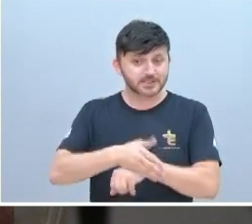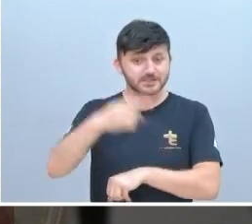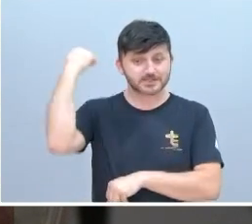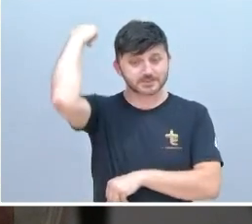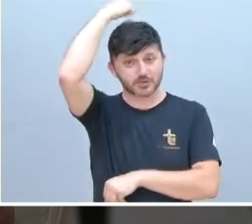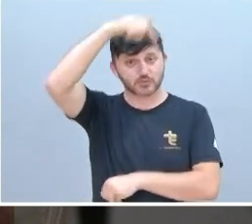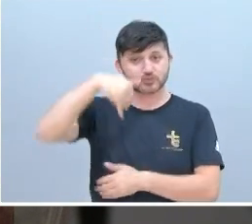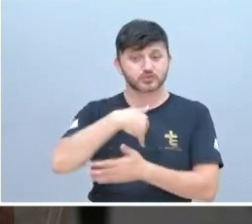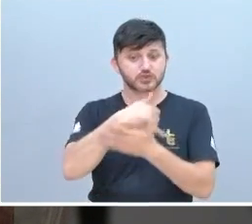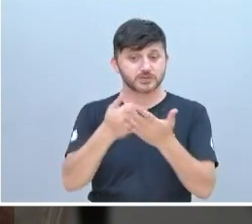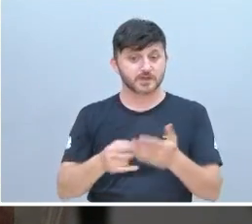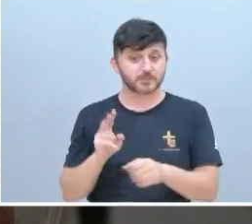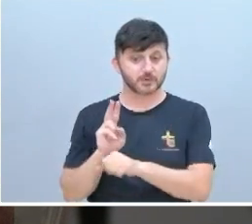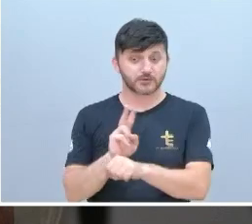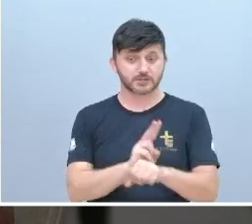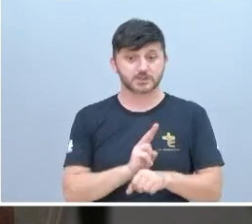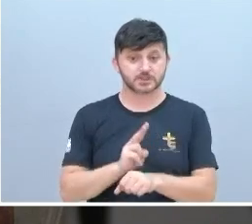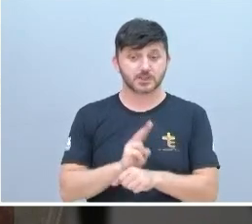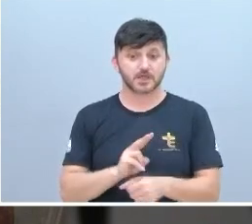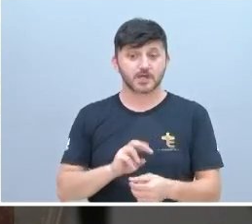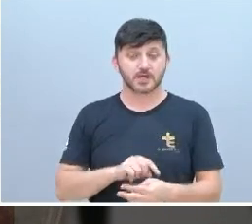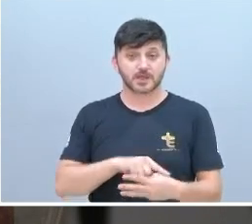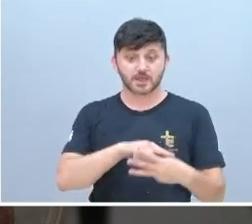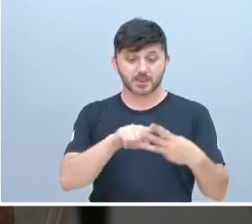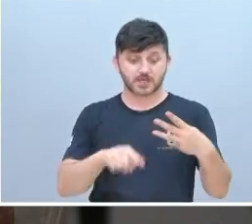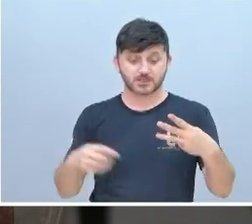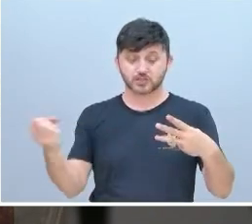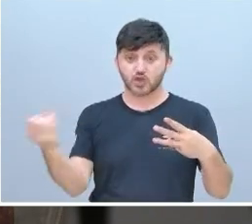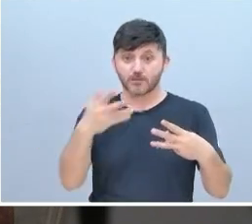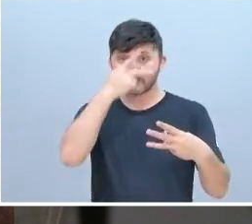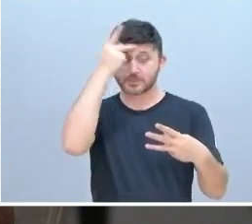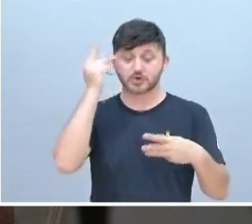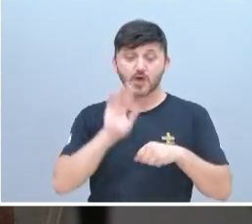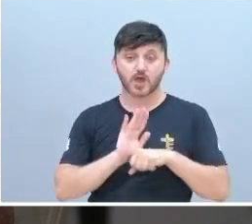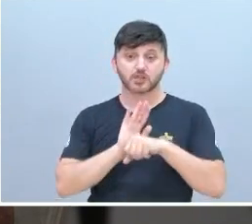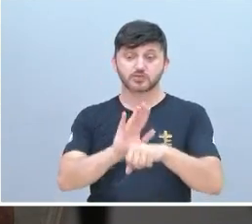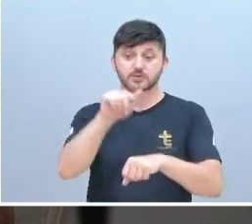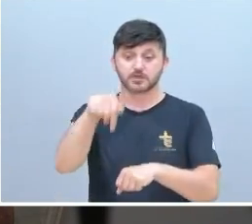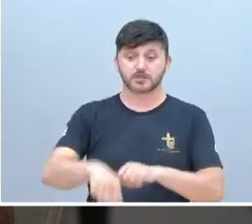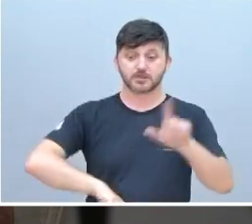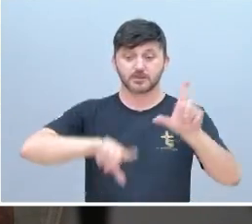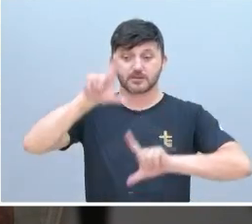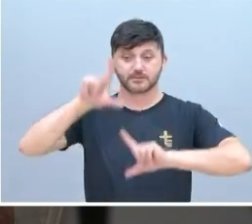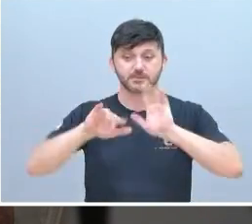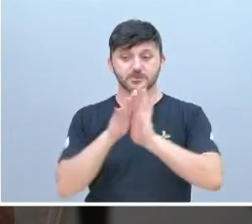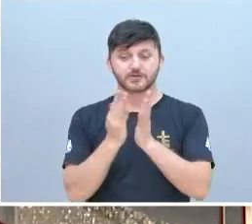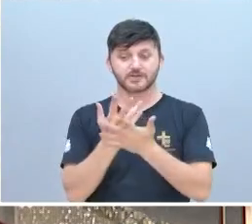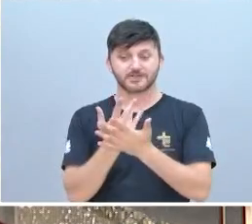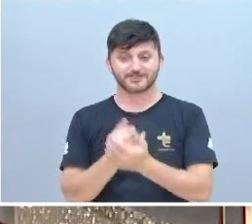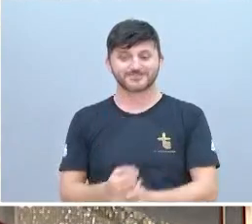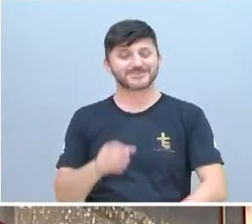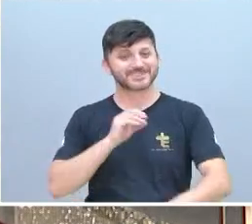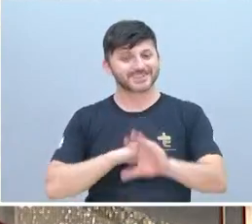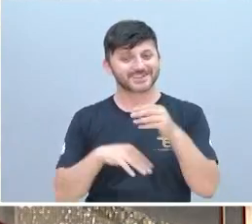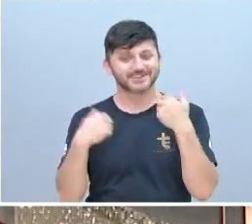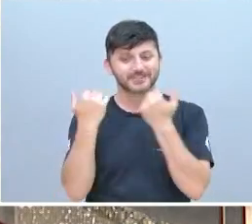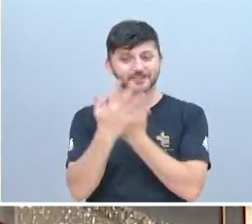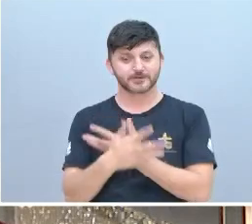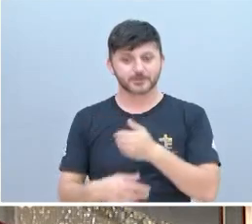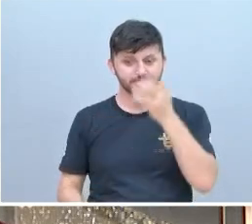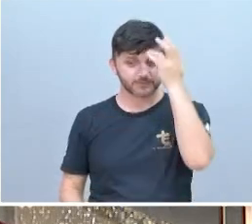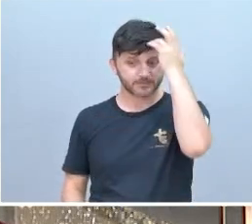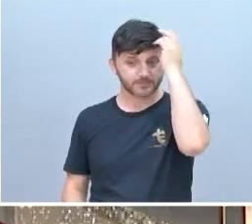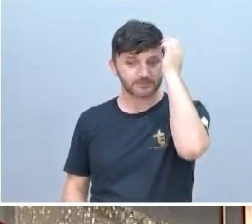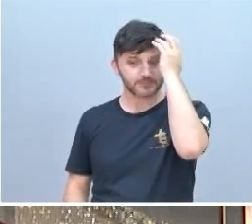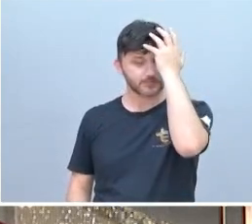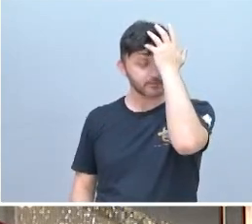José Providenciai, indicando 3 novas pessoas para serem associadas. Cantemos.